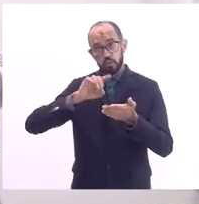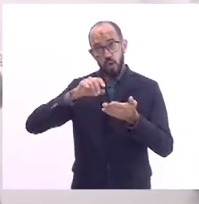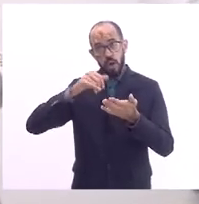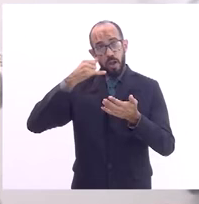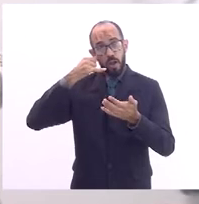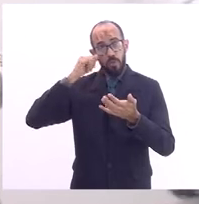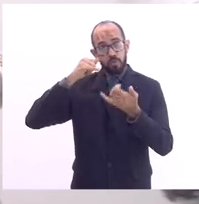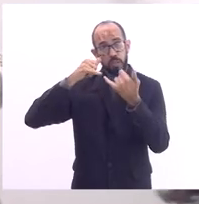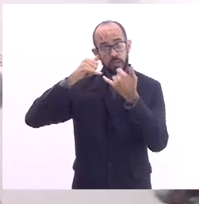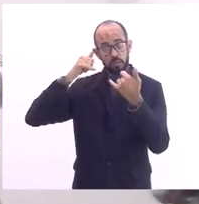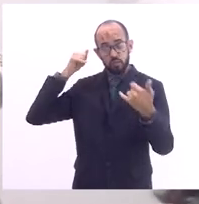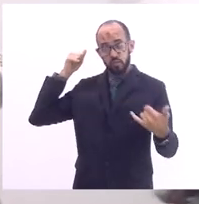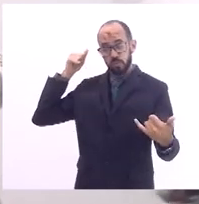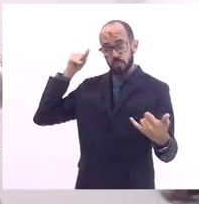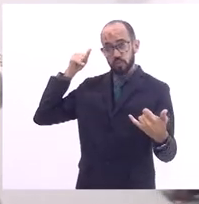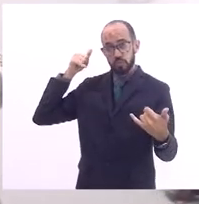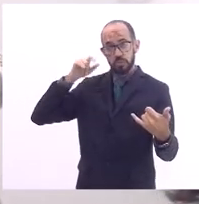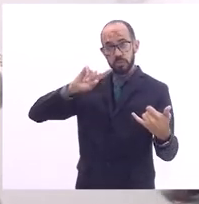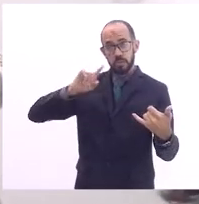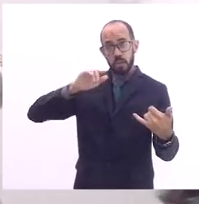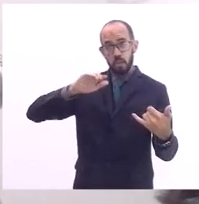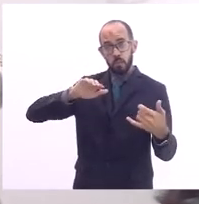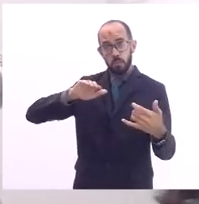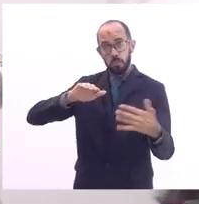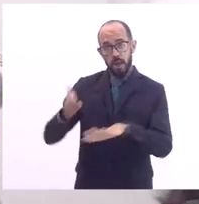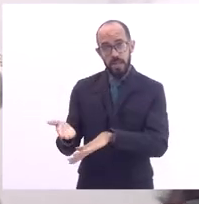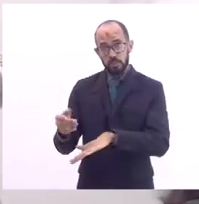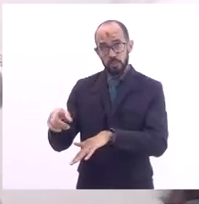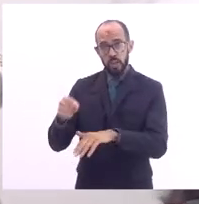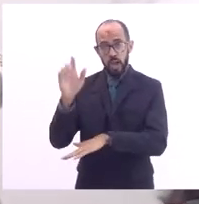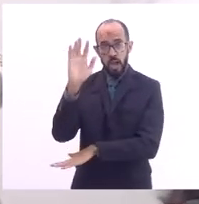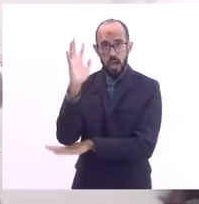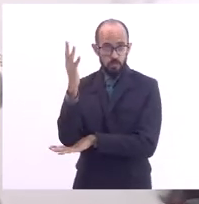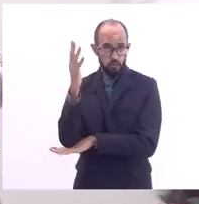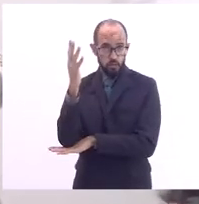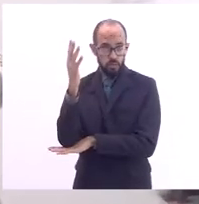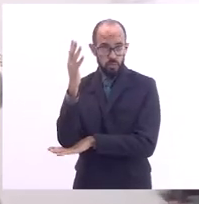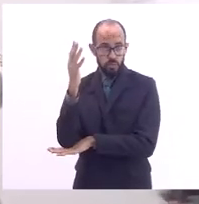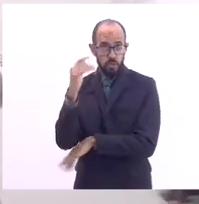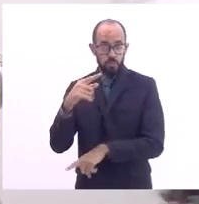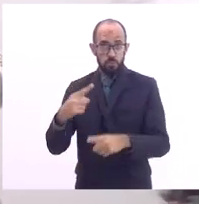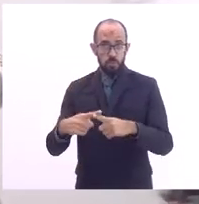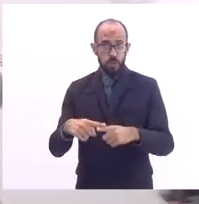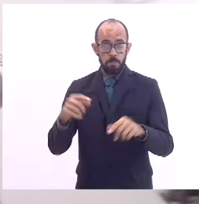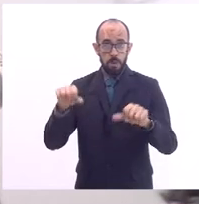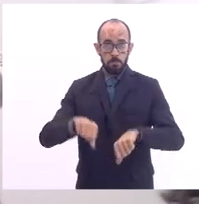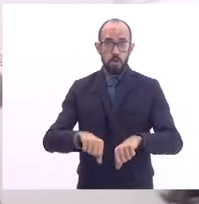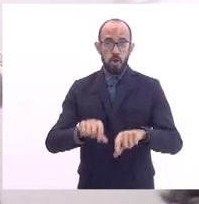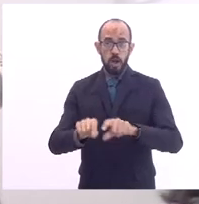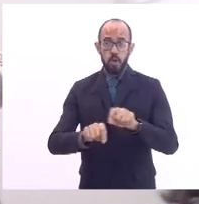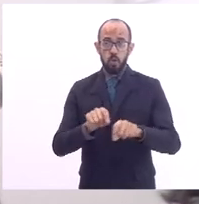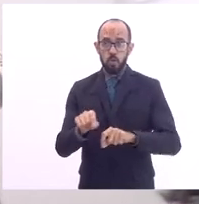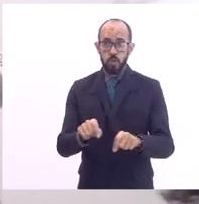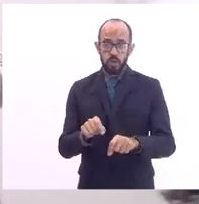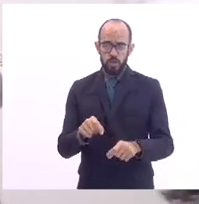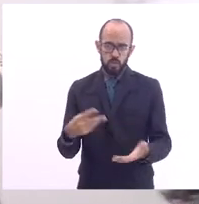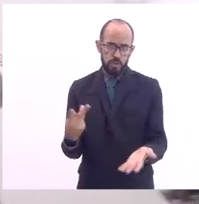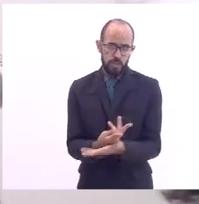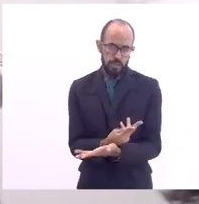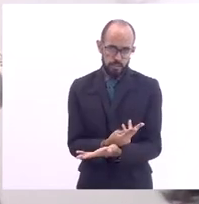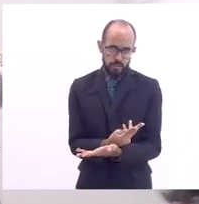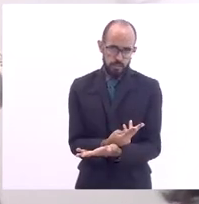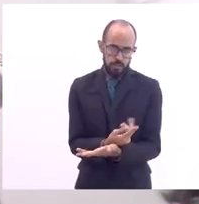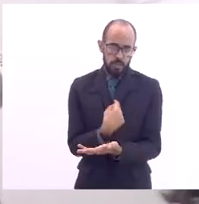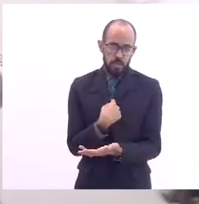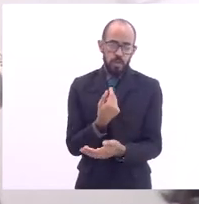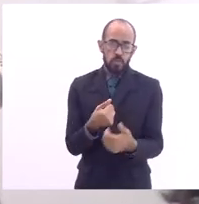a rede e que não mate as árvores. Porque o que acontece é isso. E, para piorar a situação, mais cedo eu estava com o ex-prefeito do